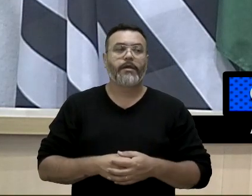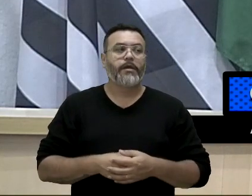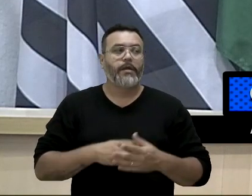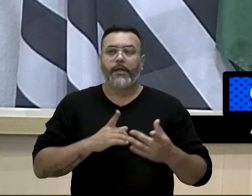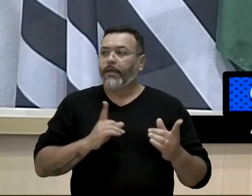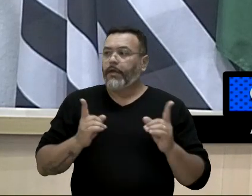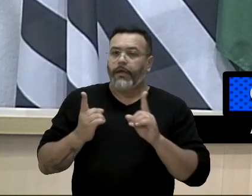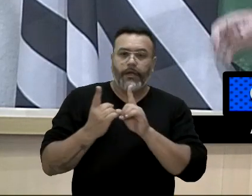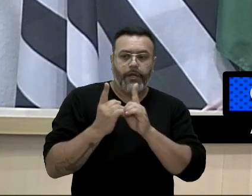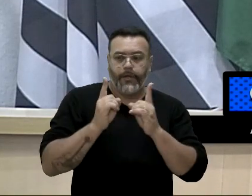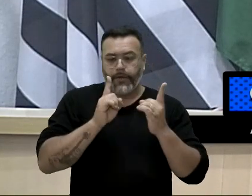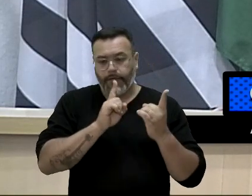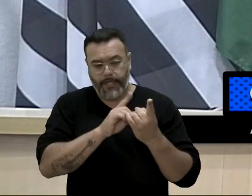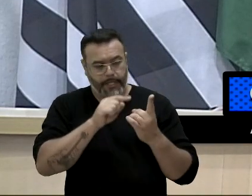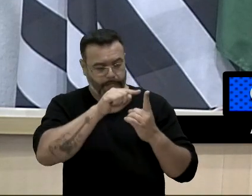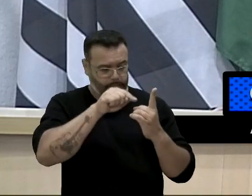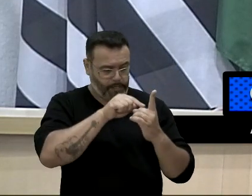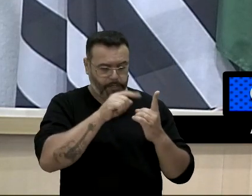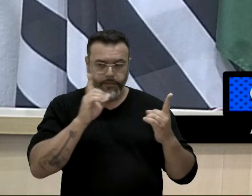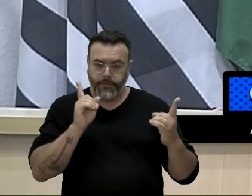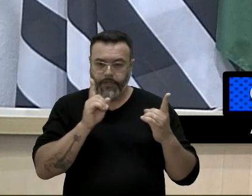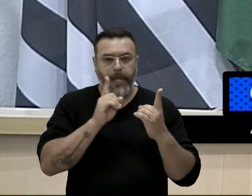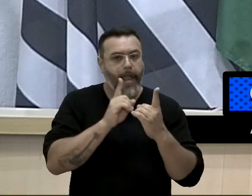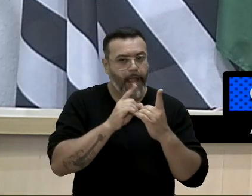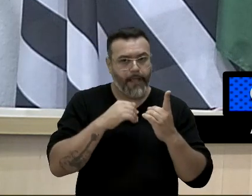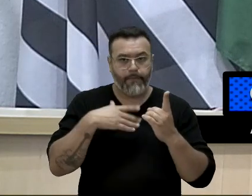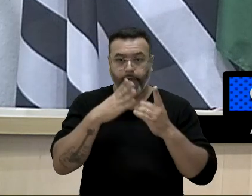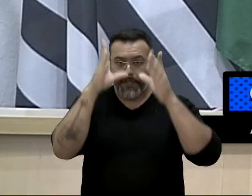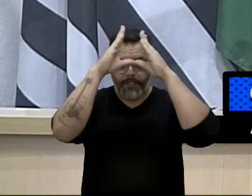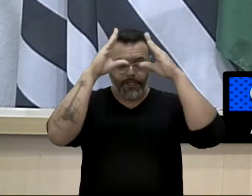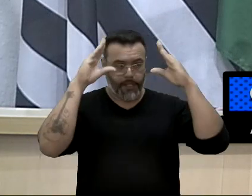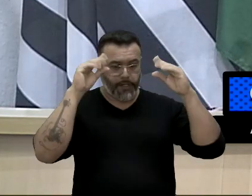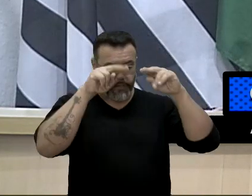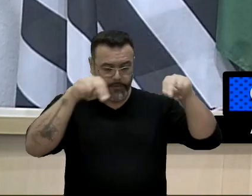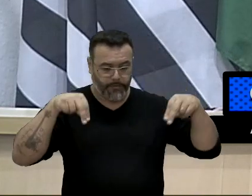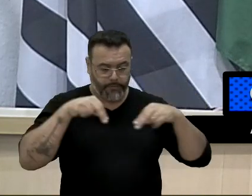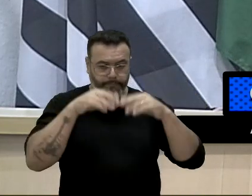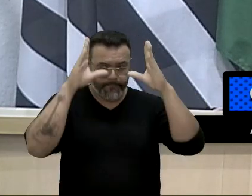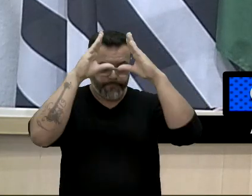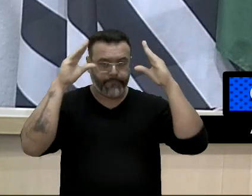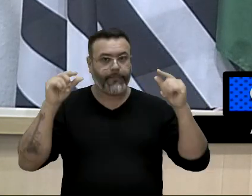nas enfermarias para essas pacientes. Então, nós também temos, né, conseguimos com